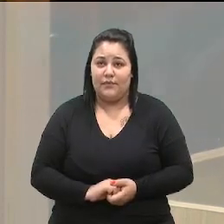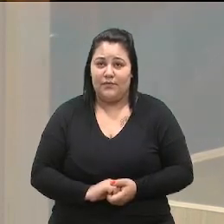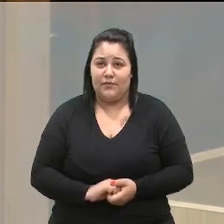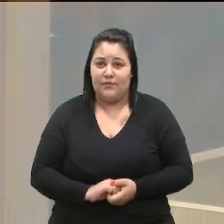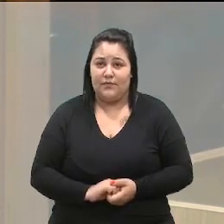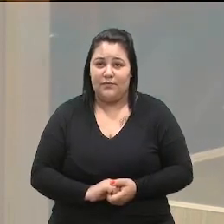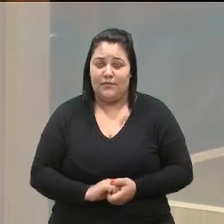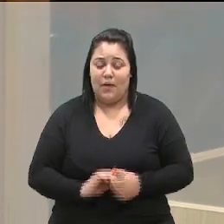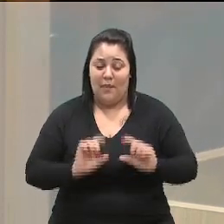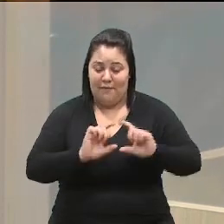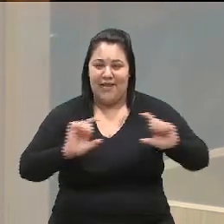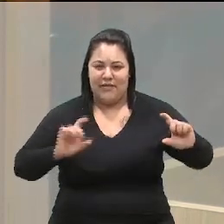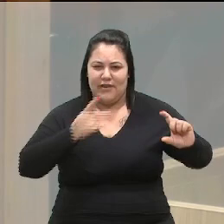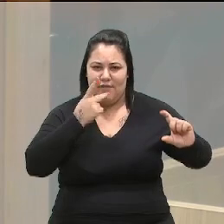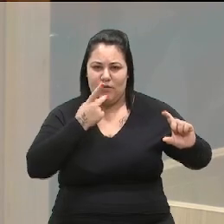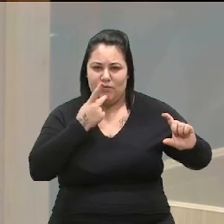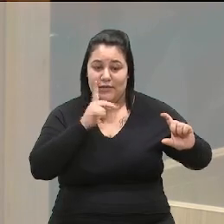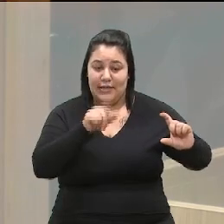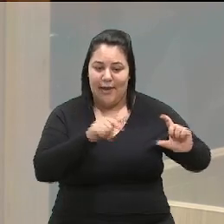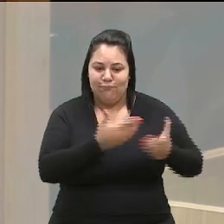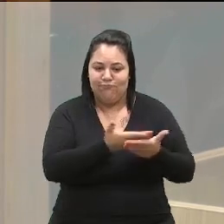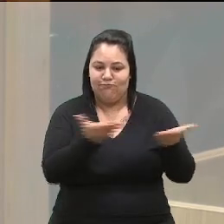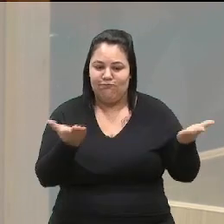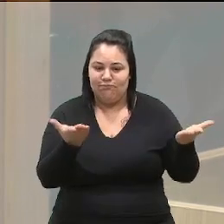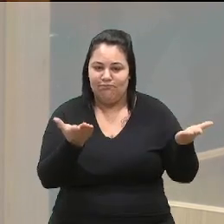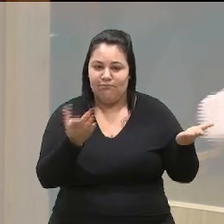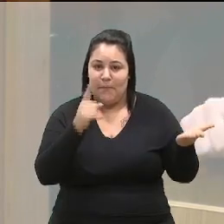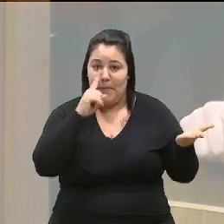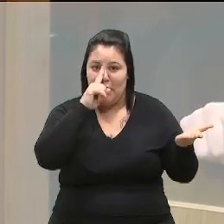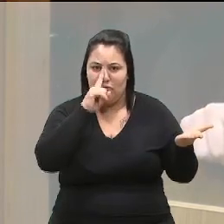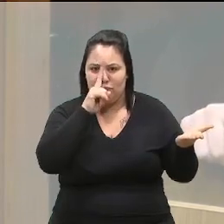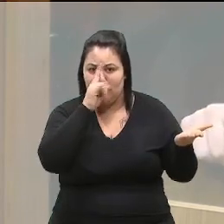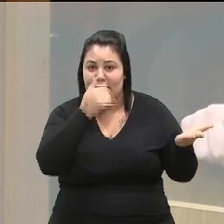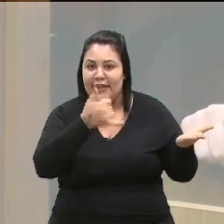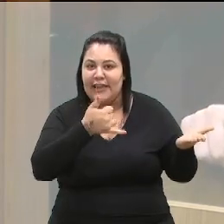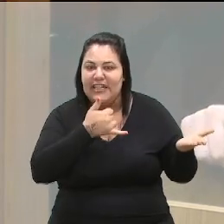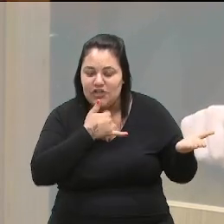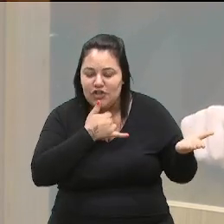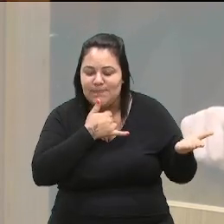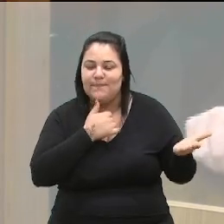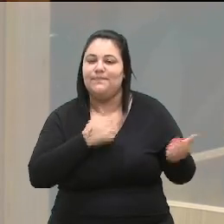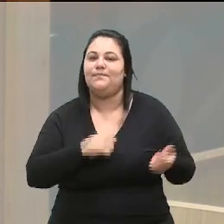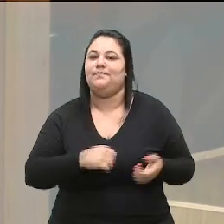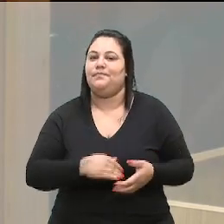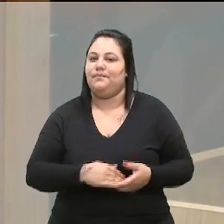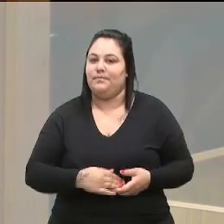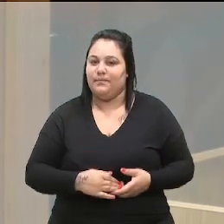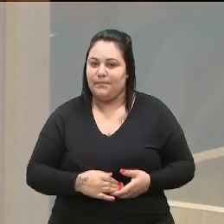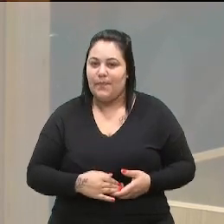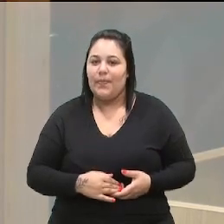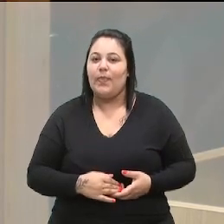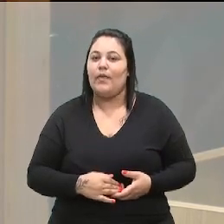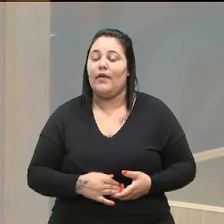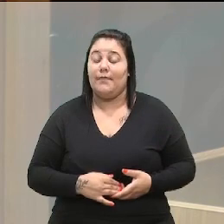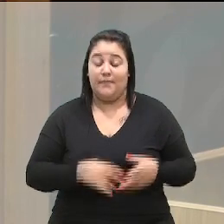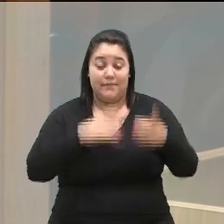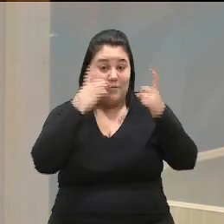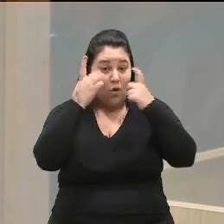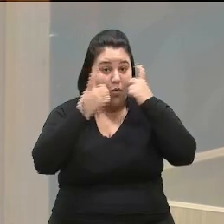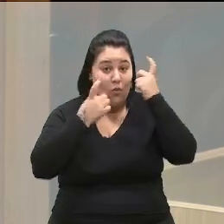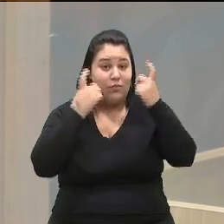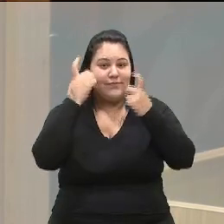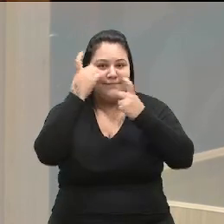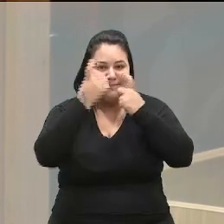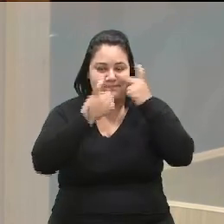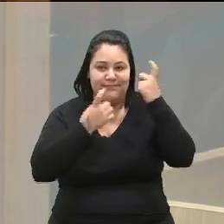muito perigoso e lamentável então preocupa e muito essa